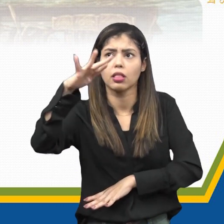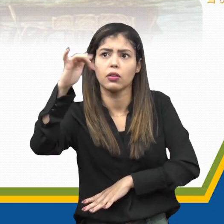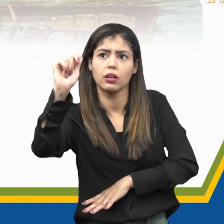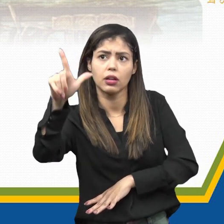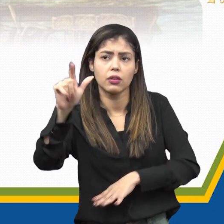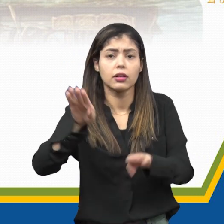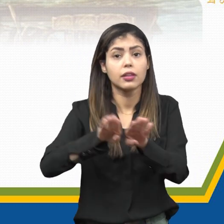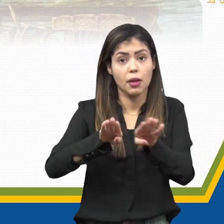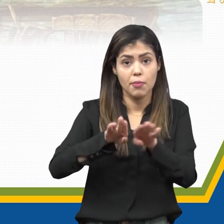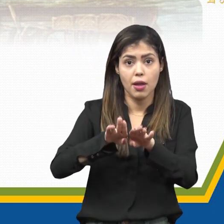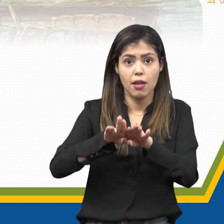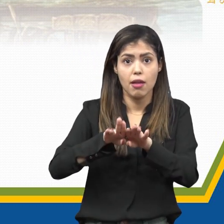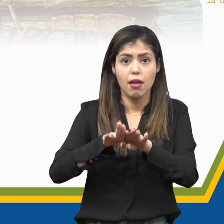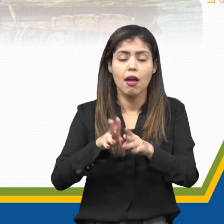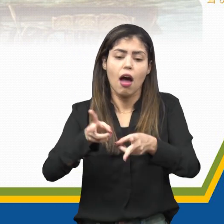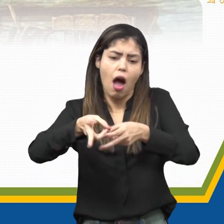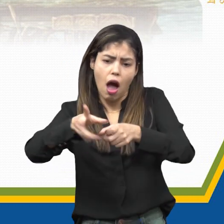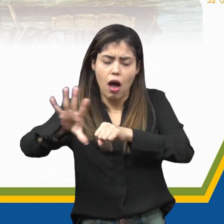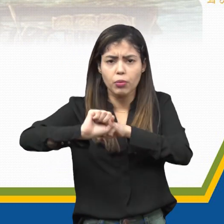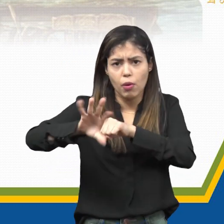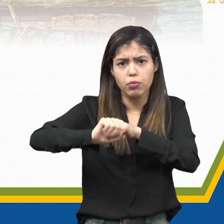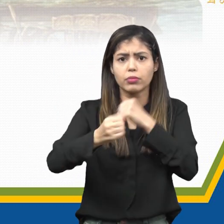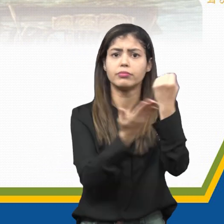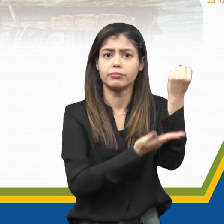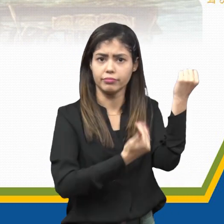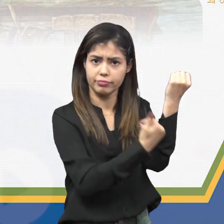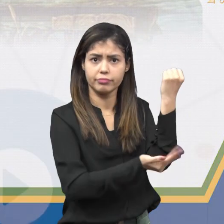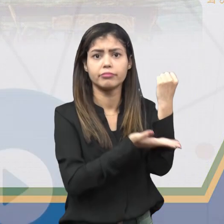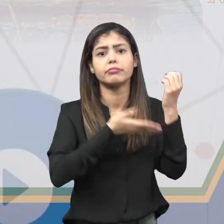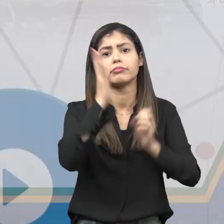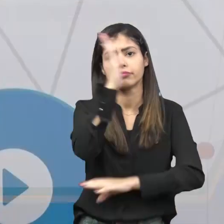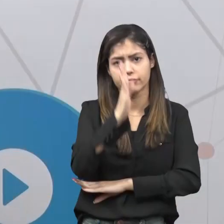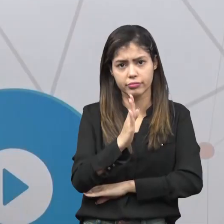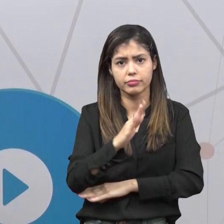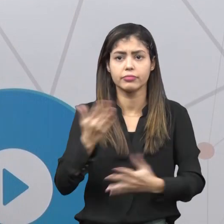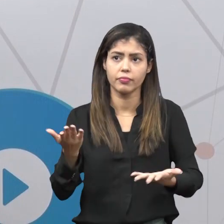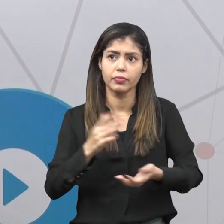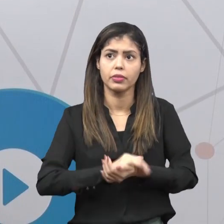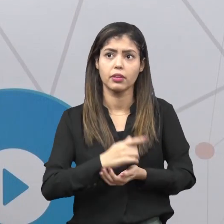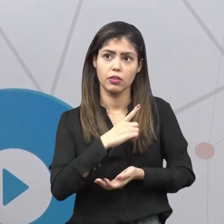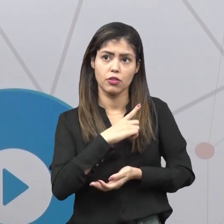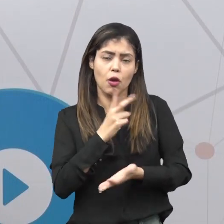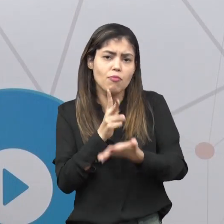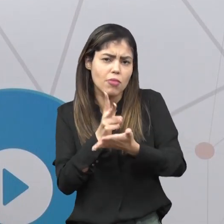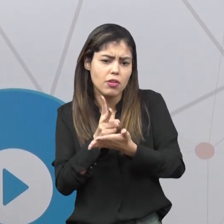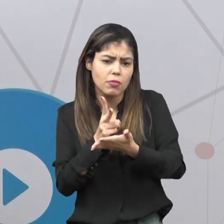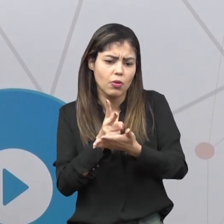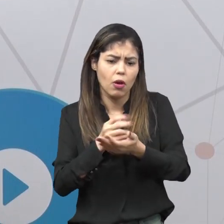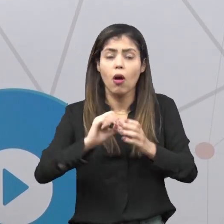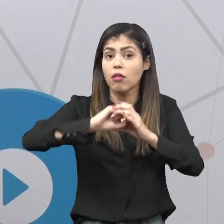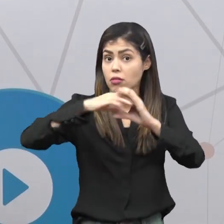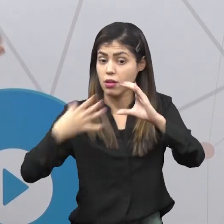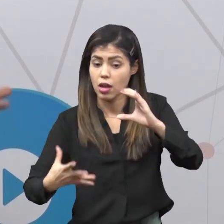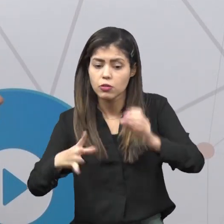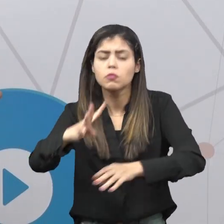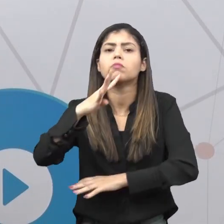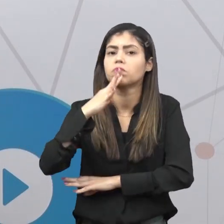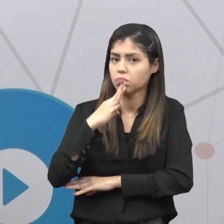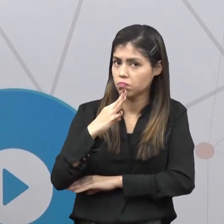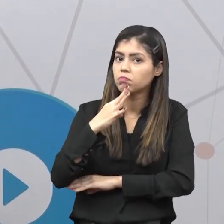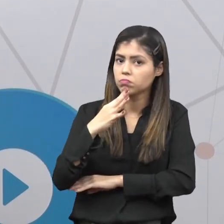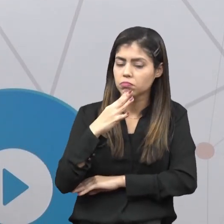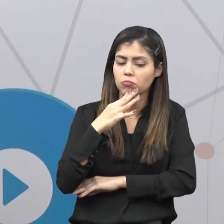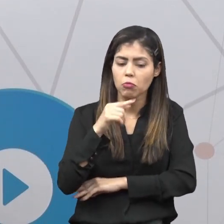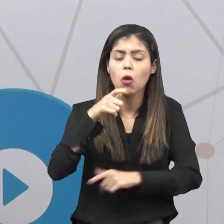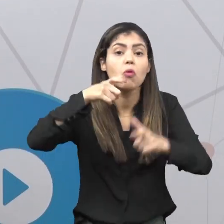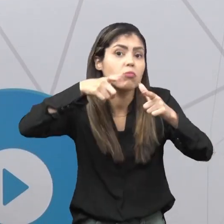a exploração do pau-brasil, né? Então essas expedições, elas vinham mesmo com o caráter de explorar, de conhecer também